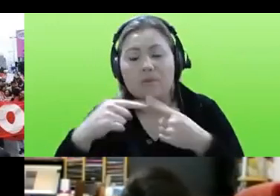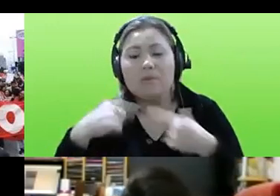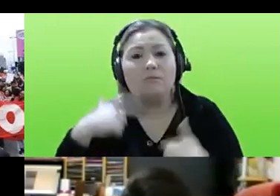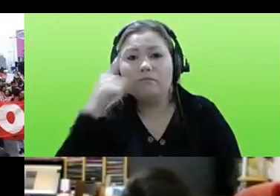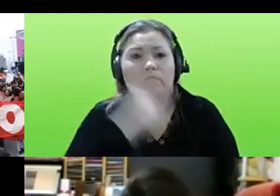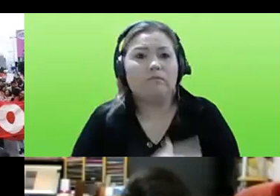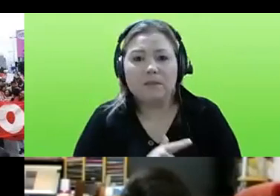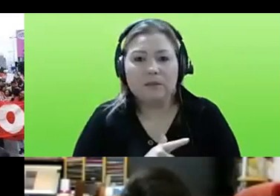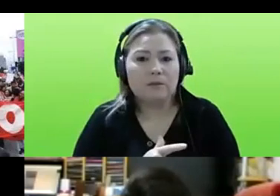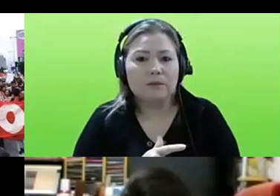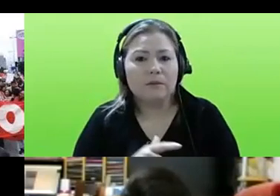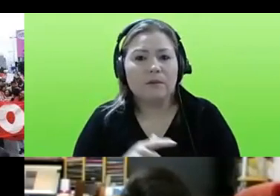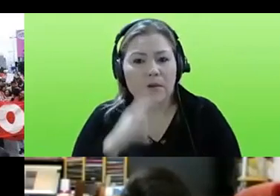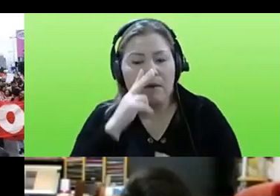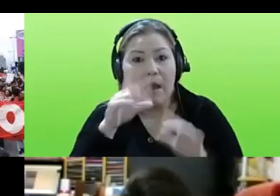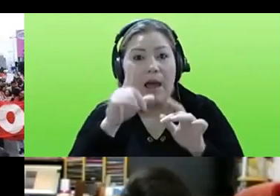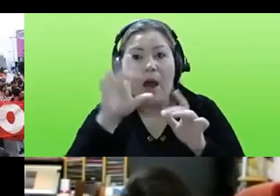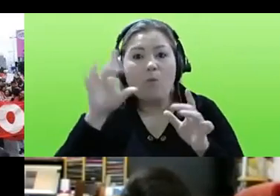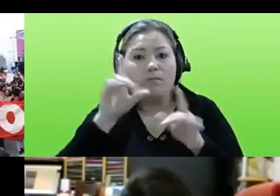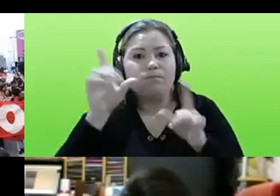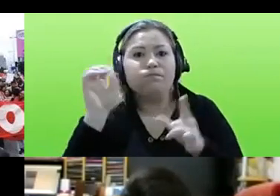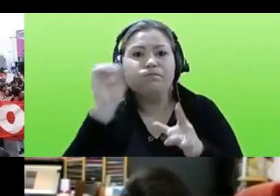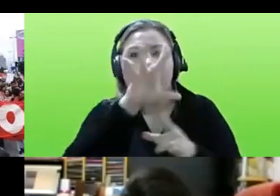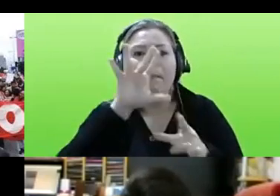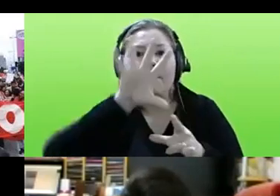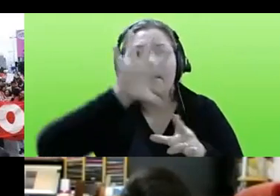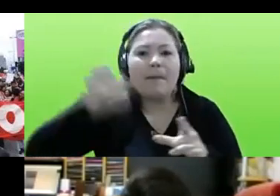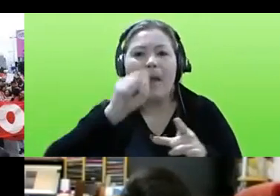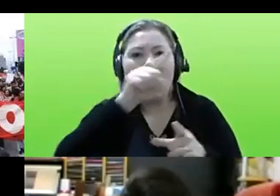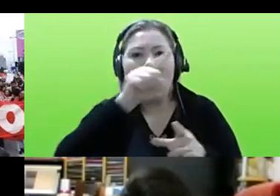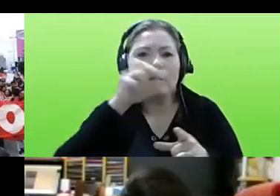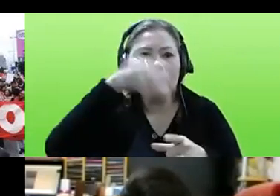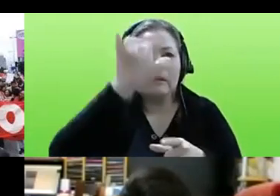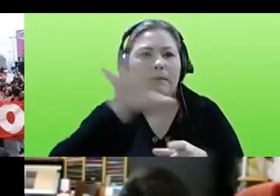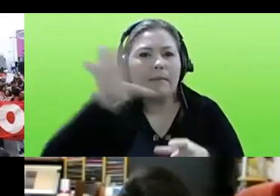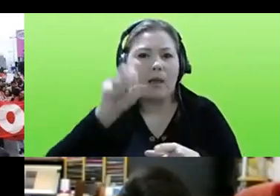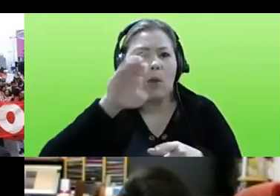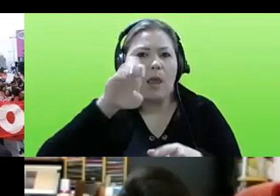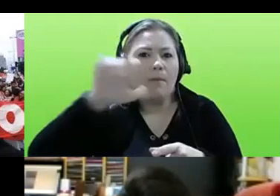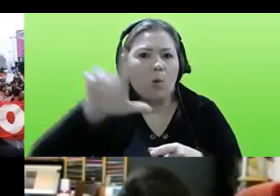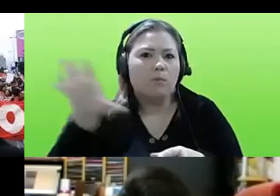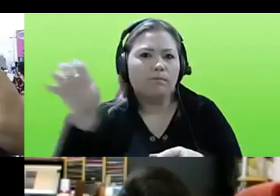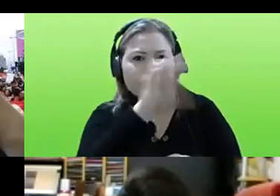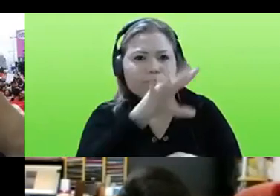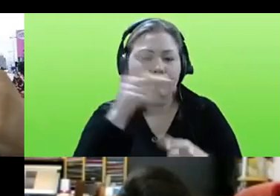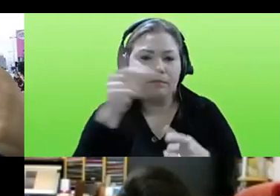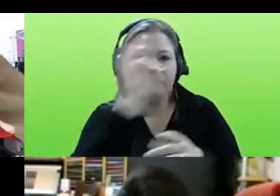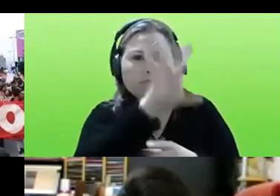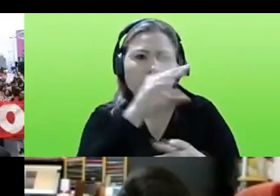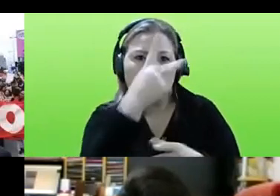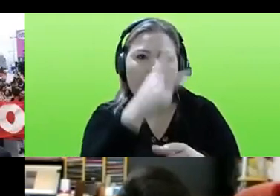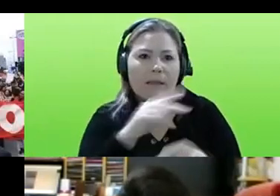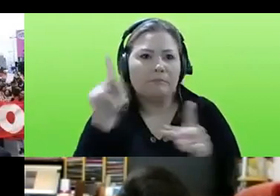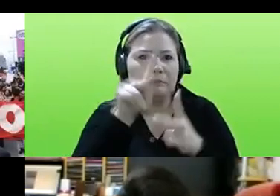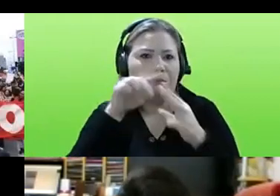sequer acessar o teu link no Moodle. Isso não foi disponibilizado, apesar de eu já ter pedido